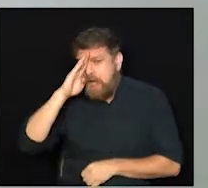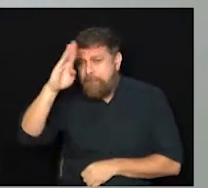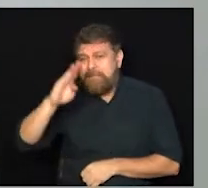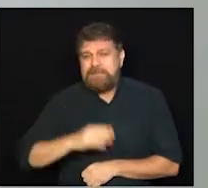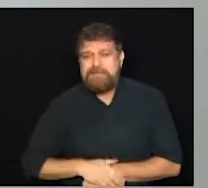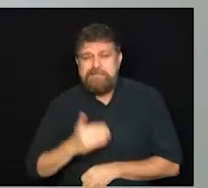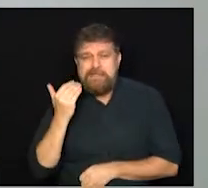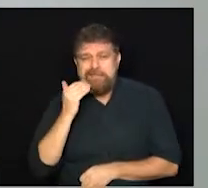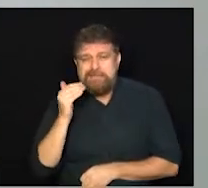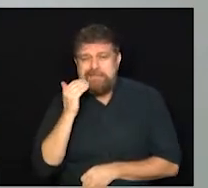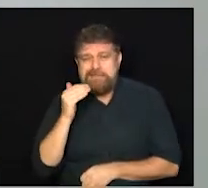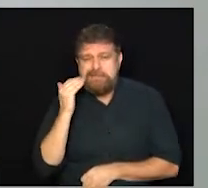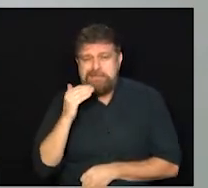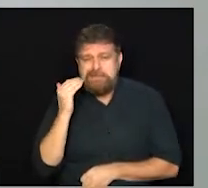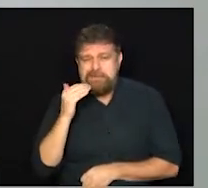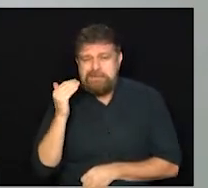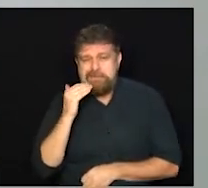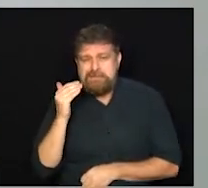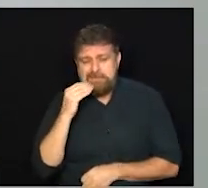deficiências e o que